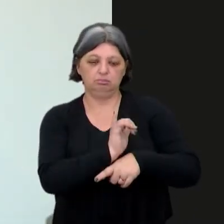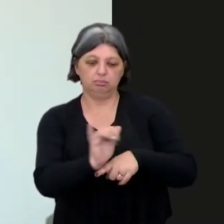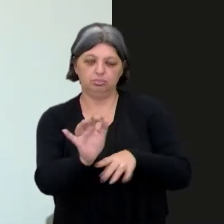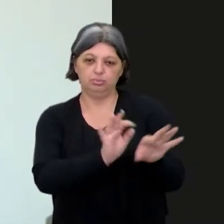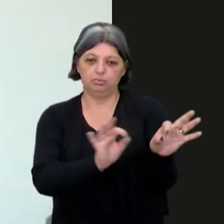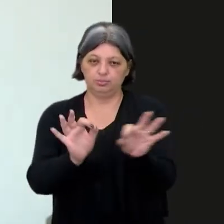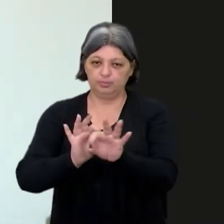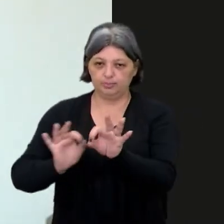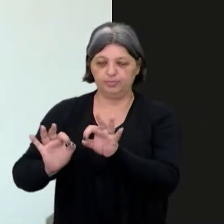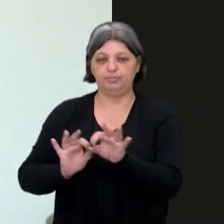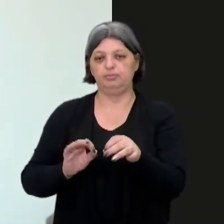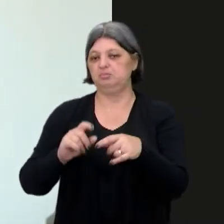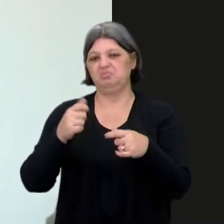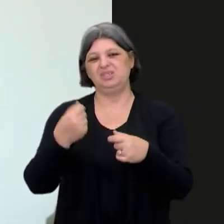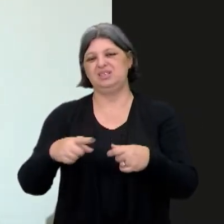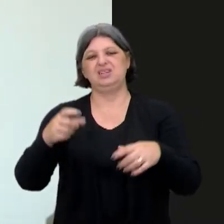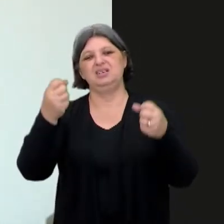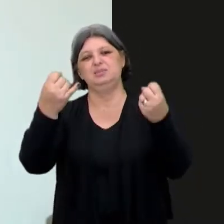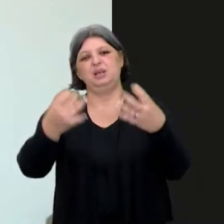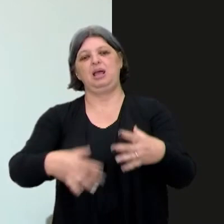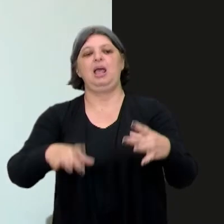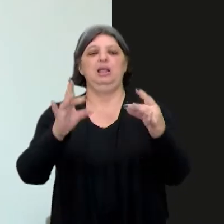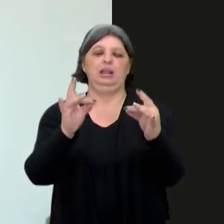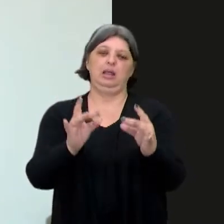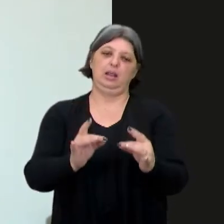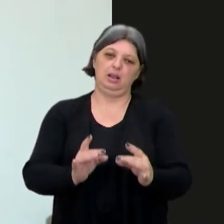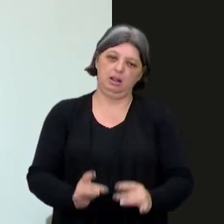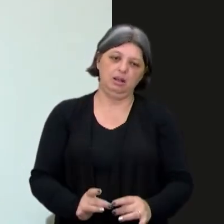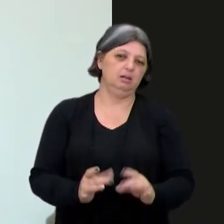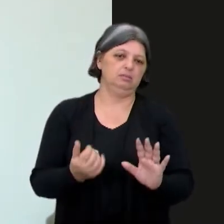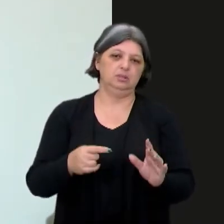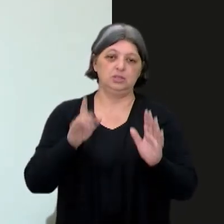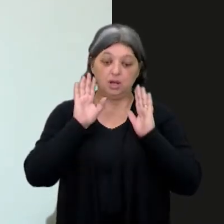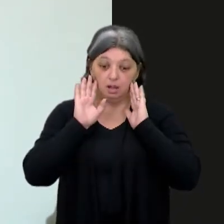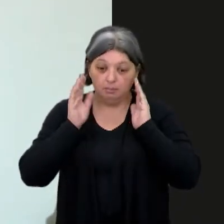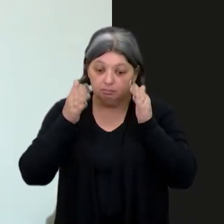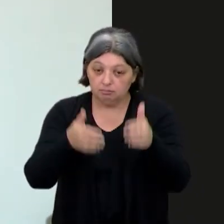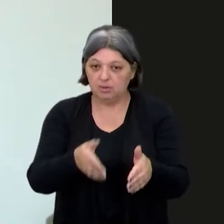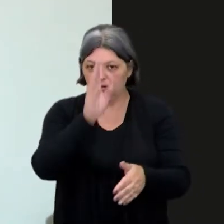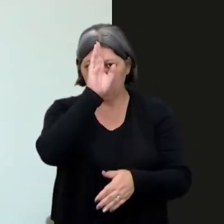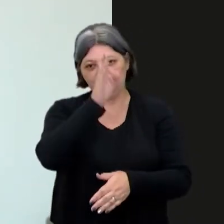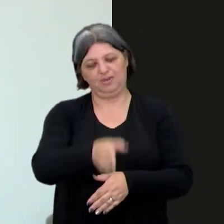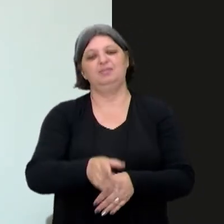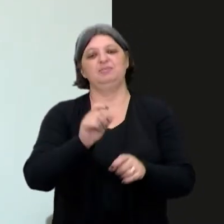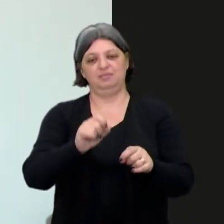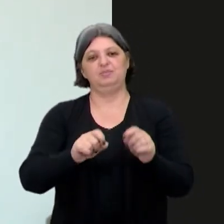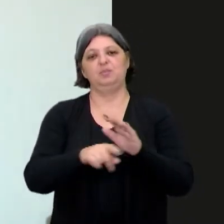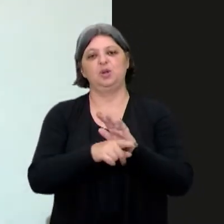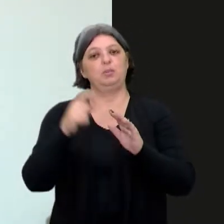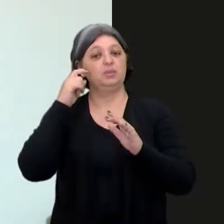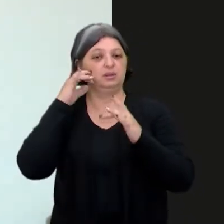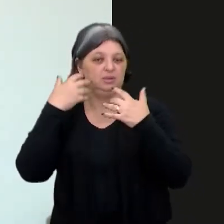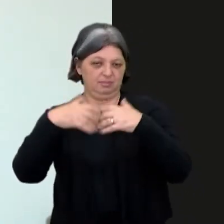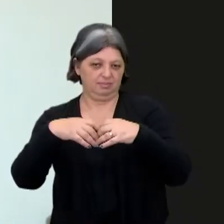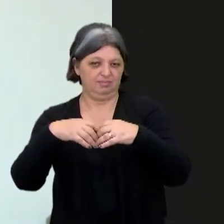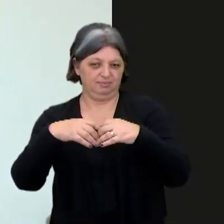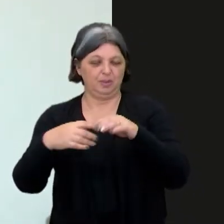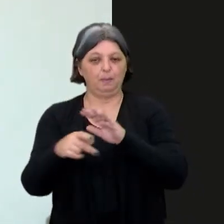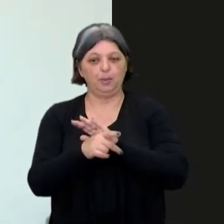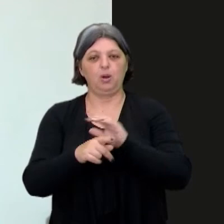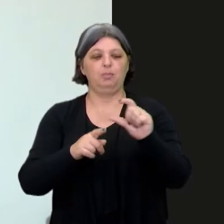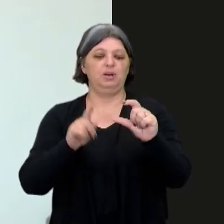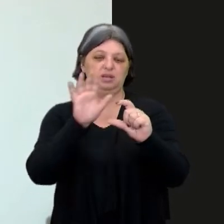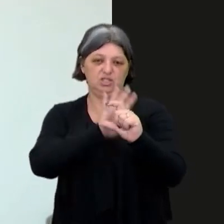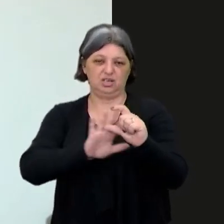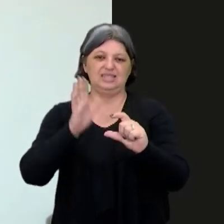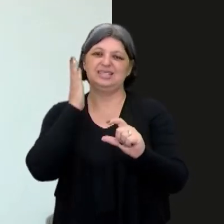sem precisar dar explicação do todo, né? Eu vou direto para a reflexão. Então, nesse caso dessa charge, então já se sabia que estava